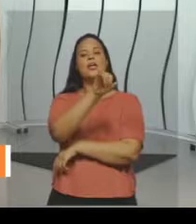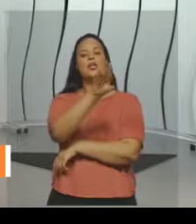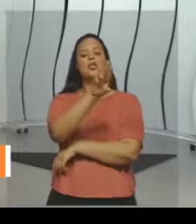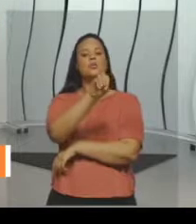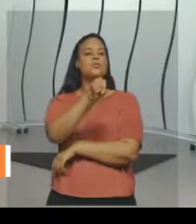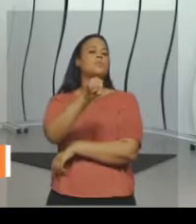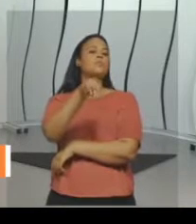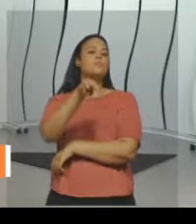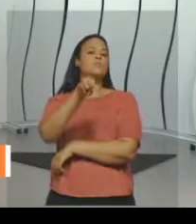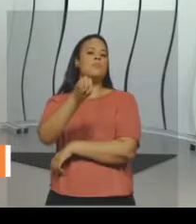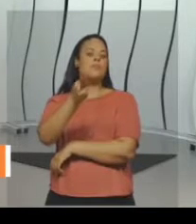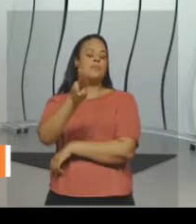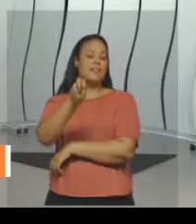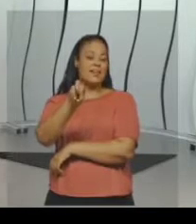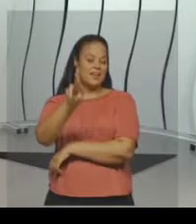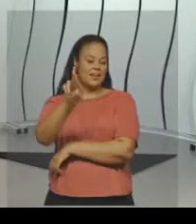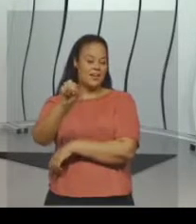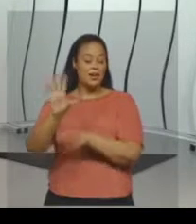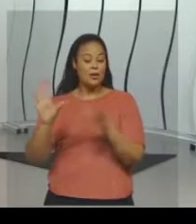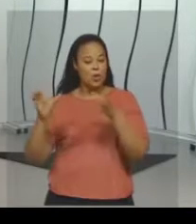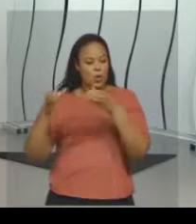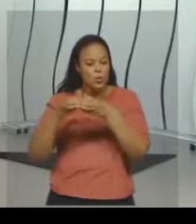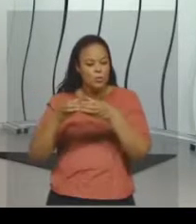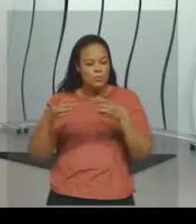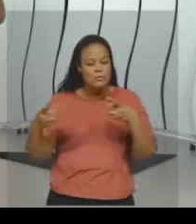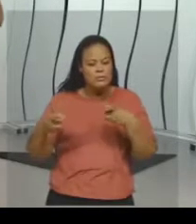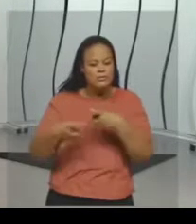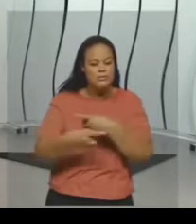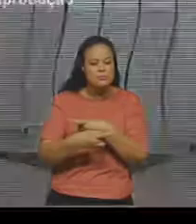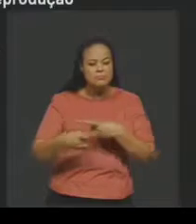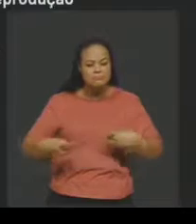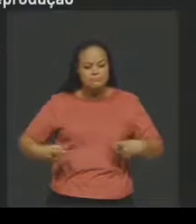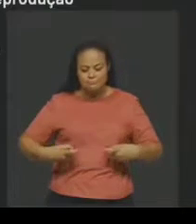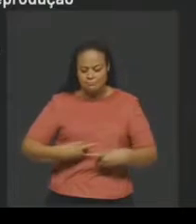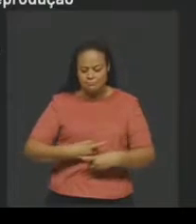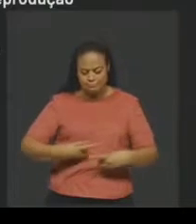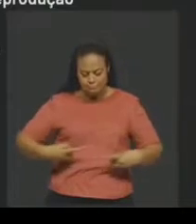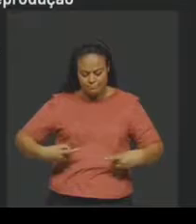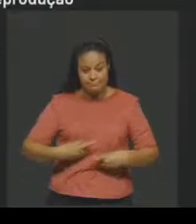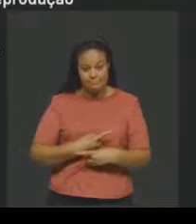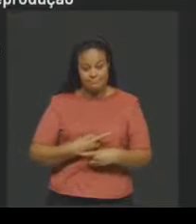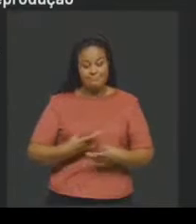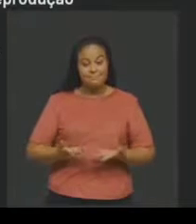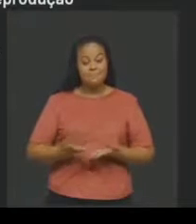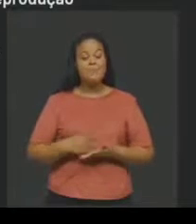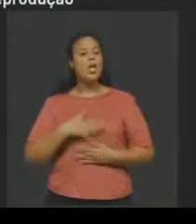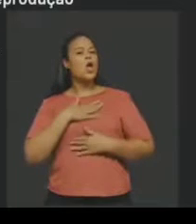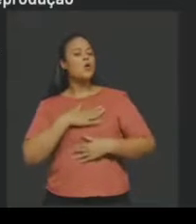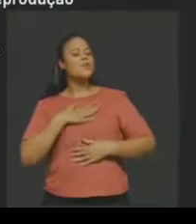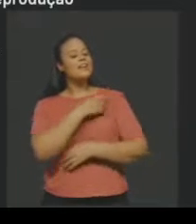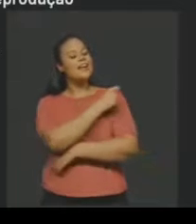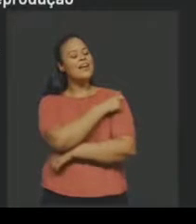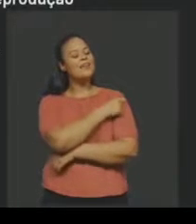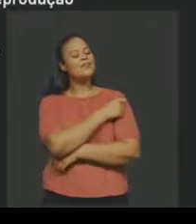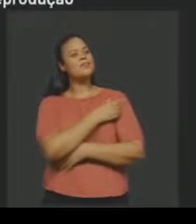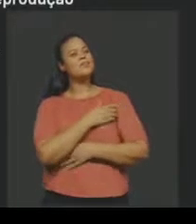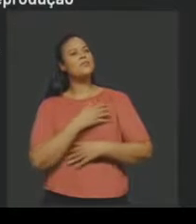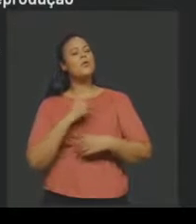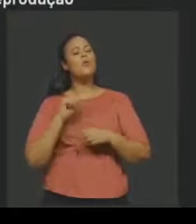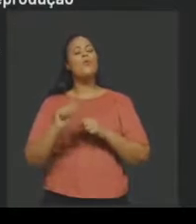Quais são os principais objetivos desta aula? Bom, eu gostaria que você, aluno, pudesse